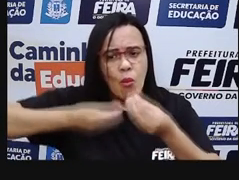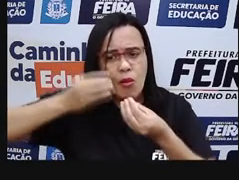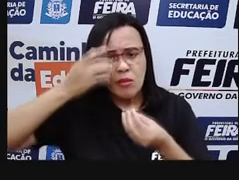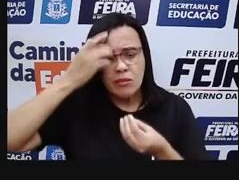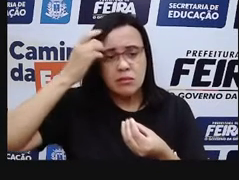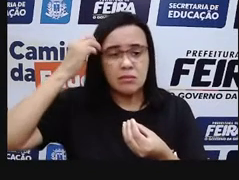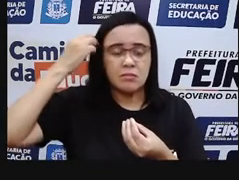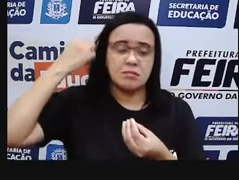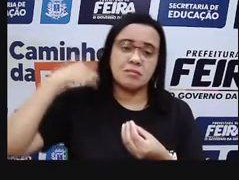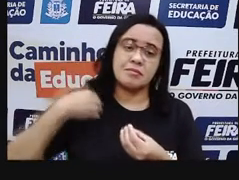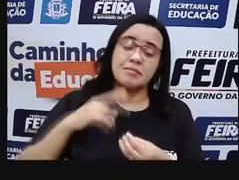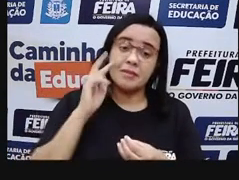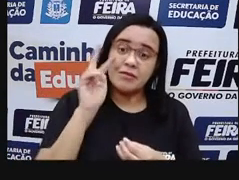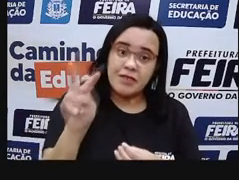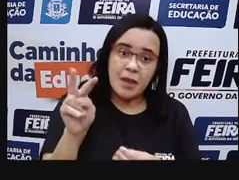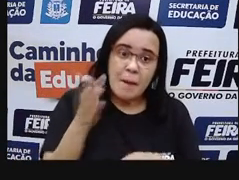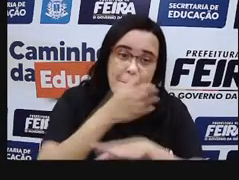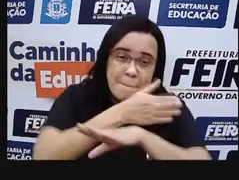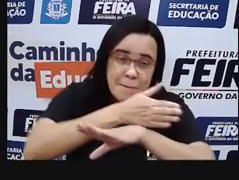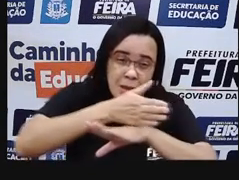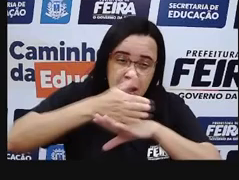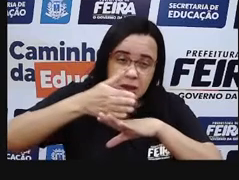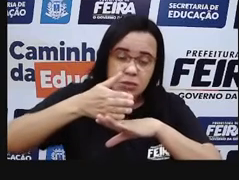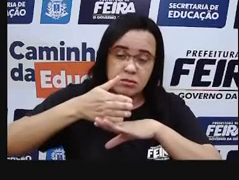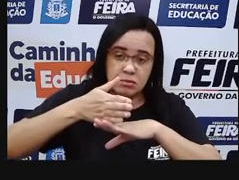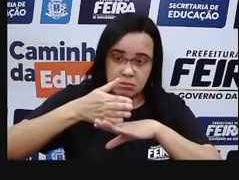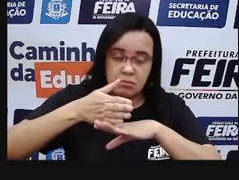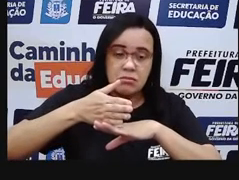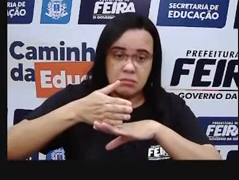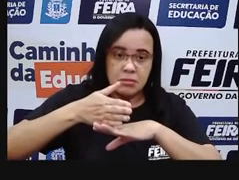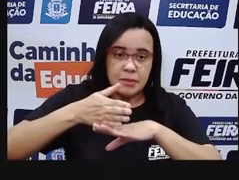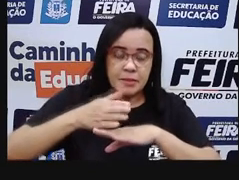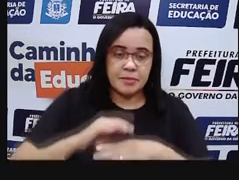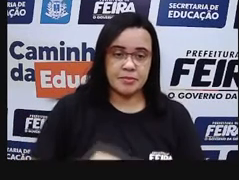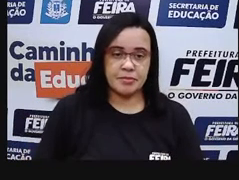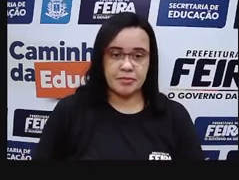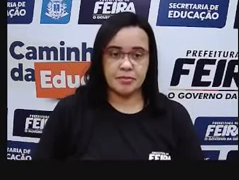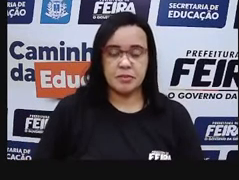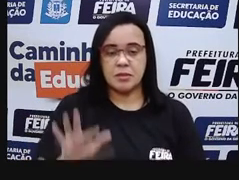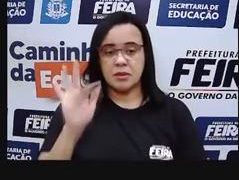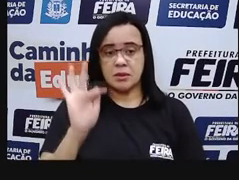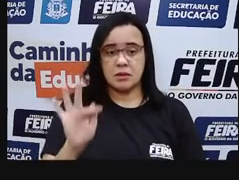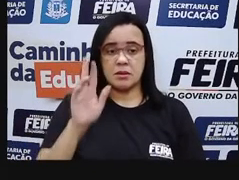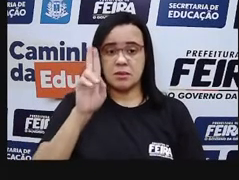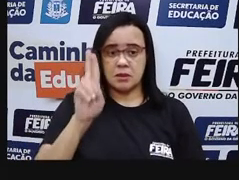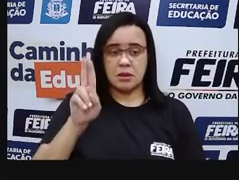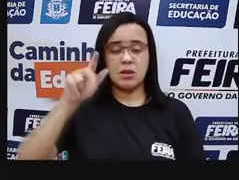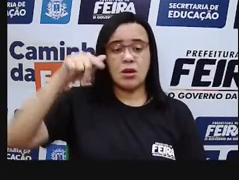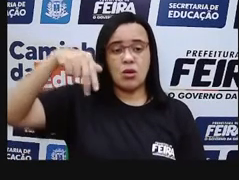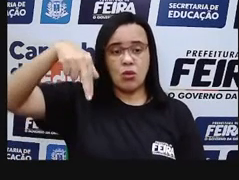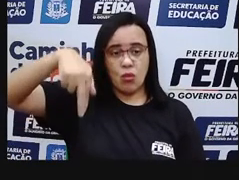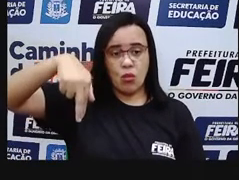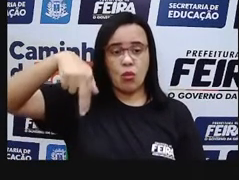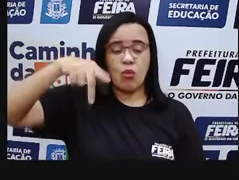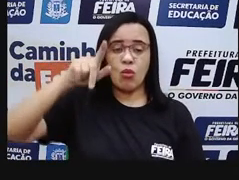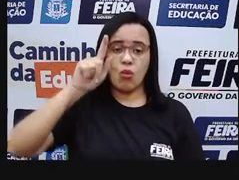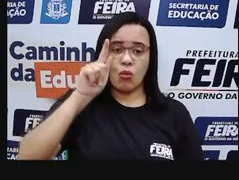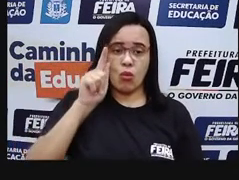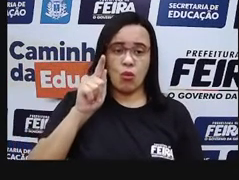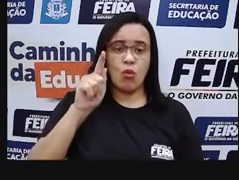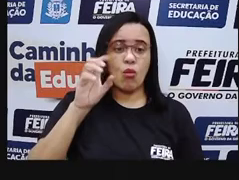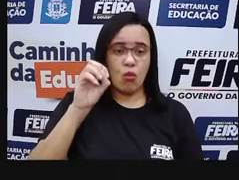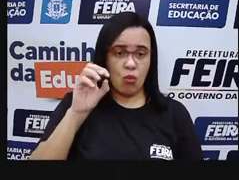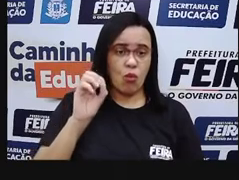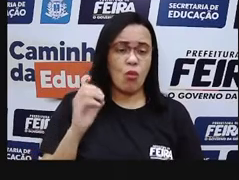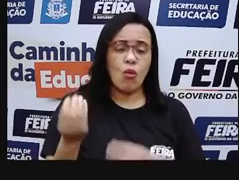bem demarcada assim ó onde não cresceu as bactérias só o Hugo cresce então ele não ser bom então